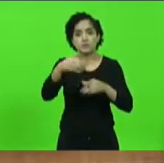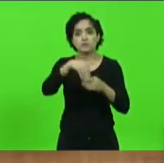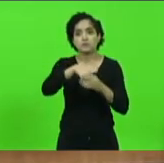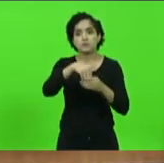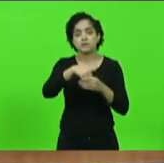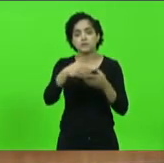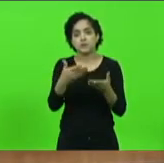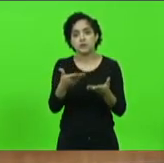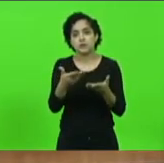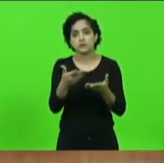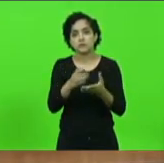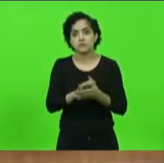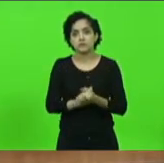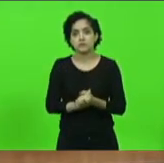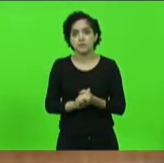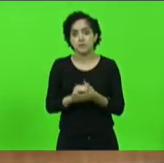matéria.